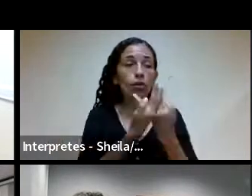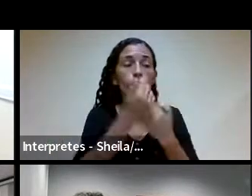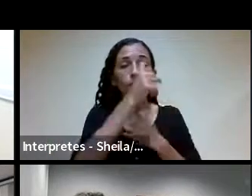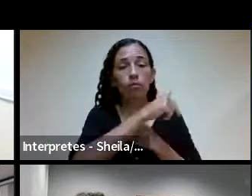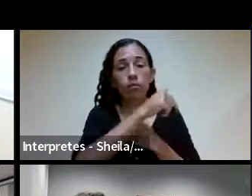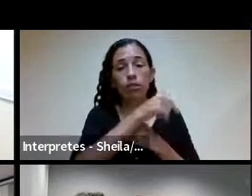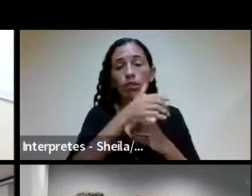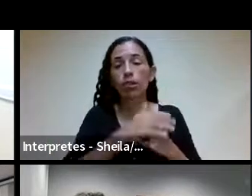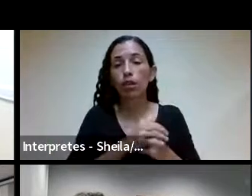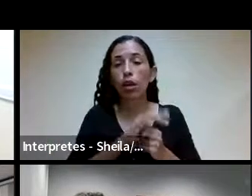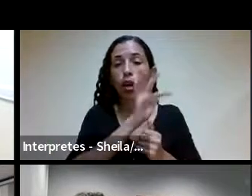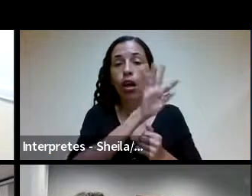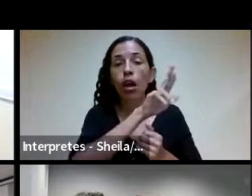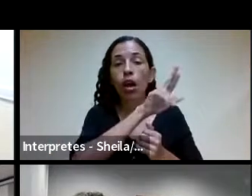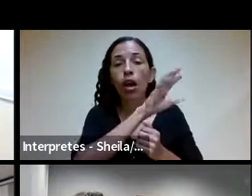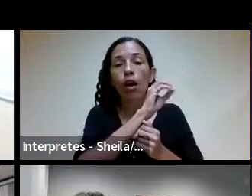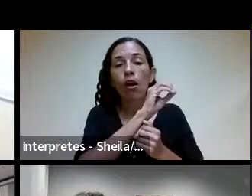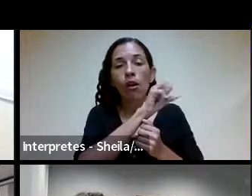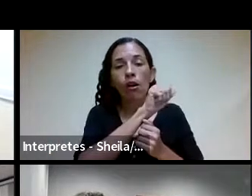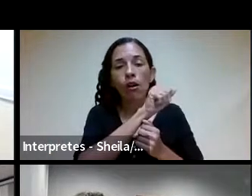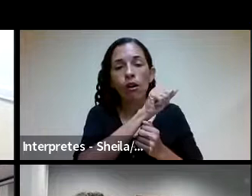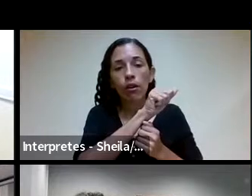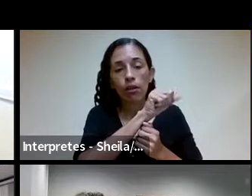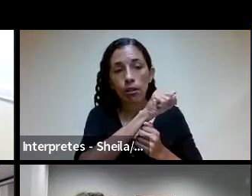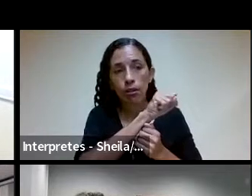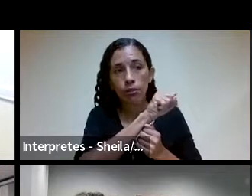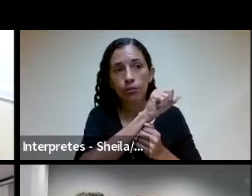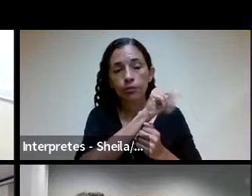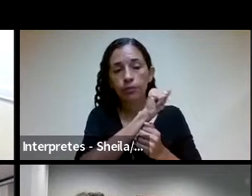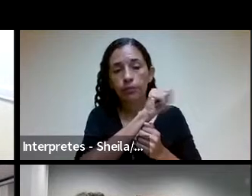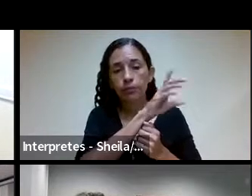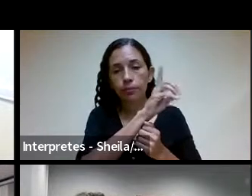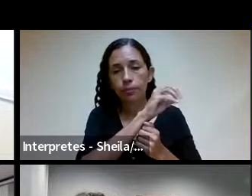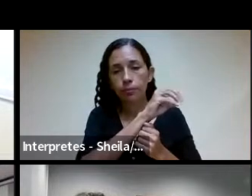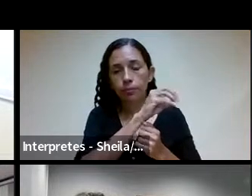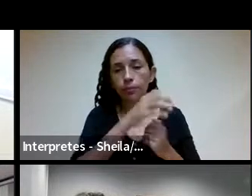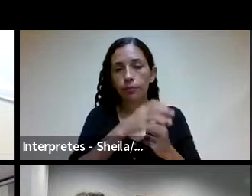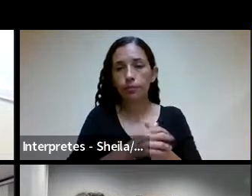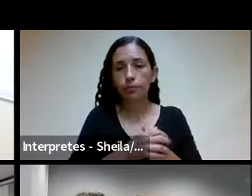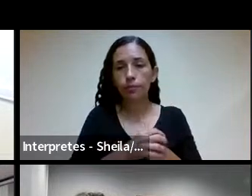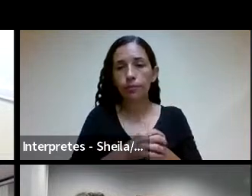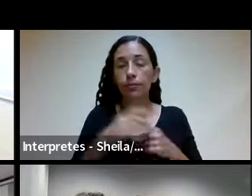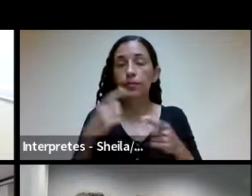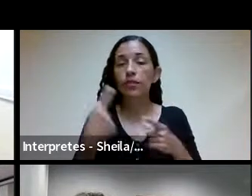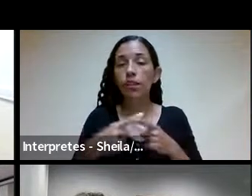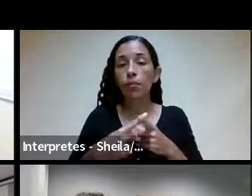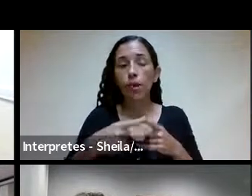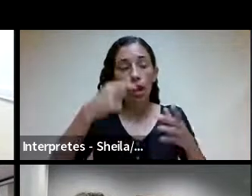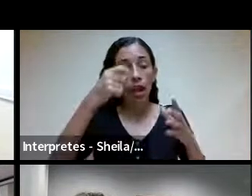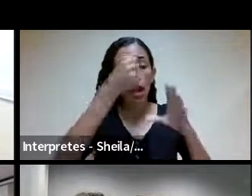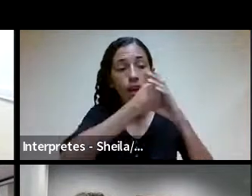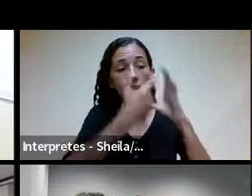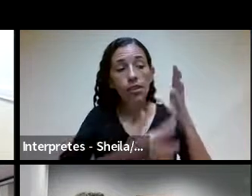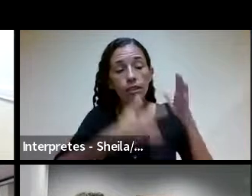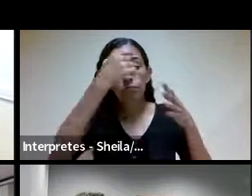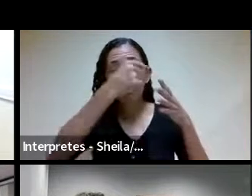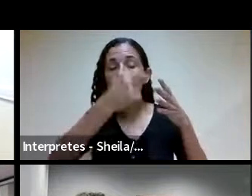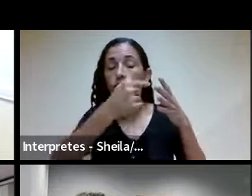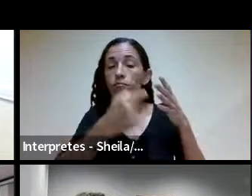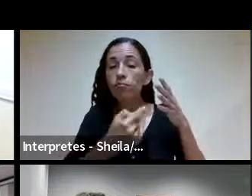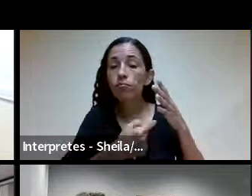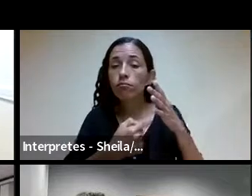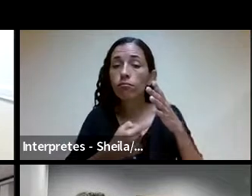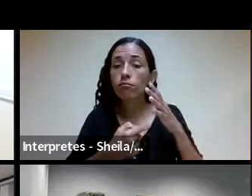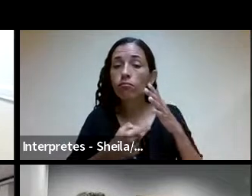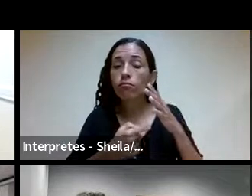Chagas, tenho que, conquanto realmente despontem como importantes indícios de fraude imputada as circunstâncias de essa candidata não ter